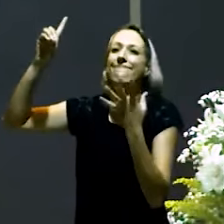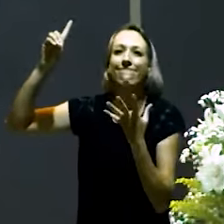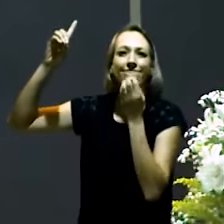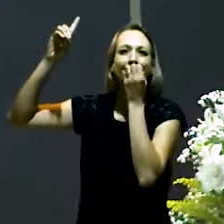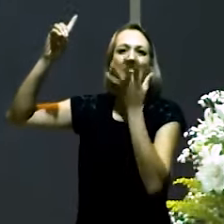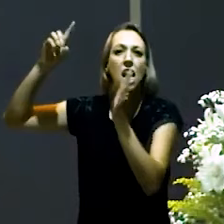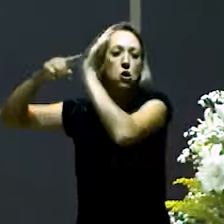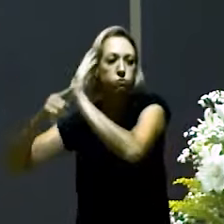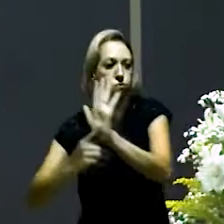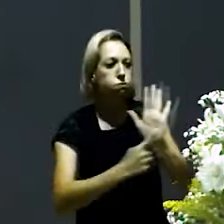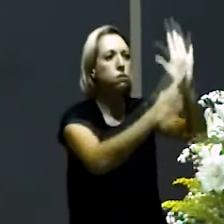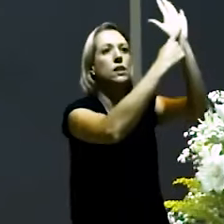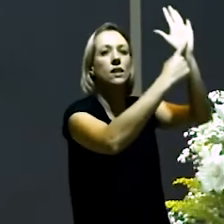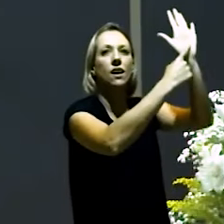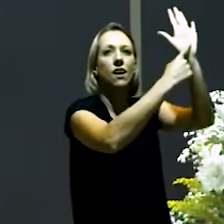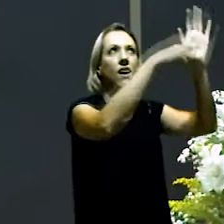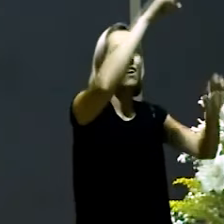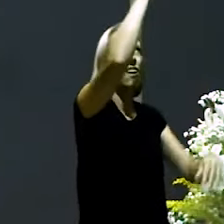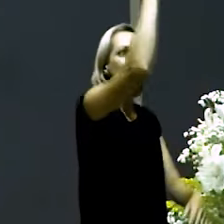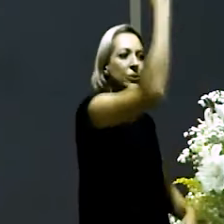em Jesus.